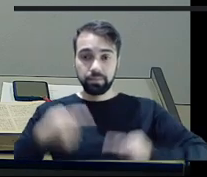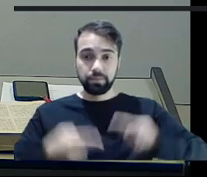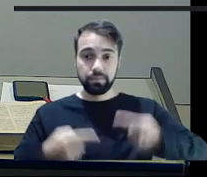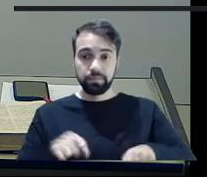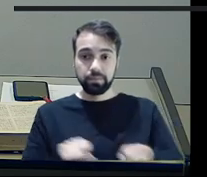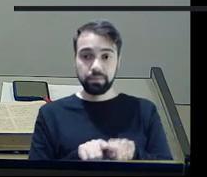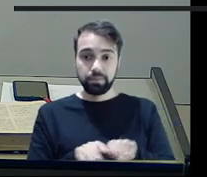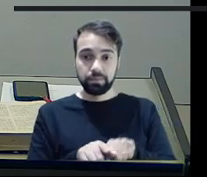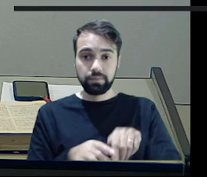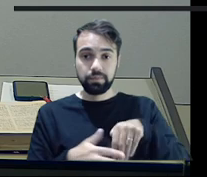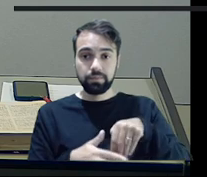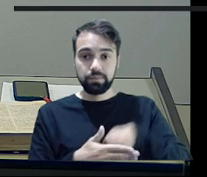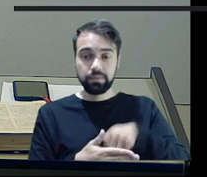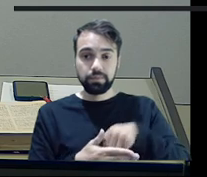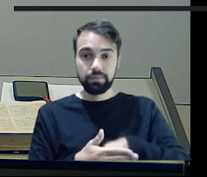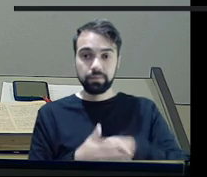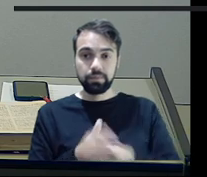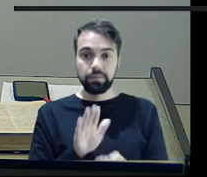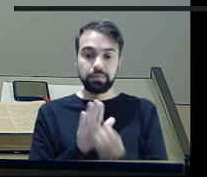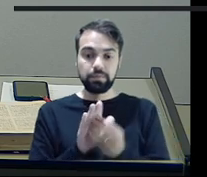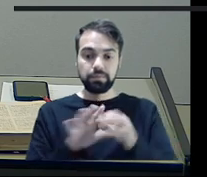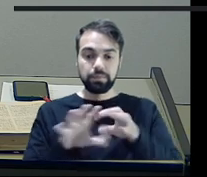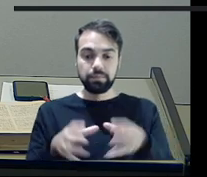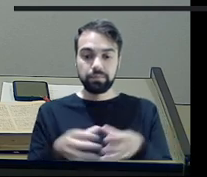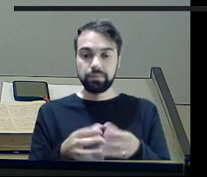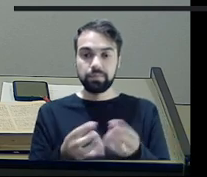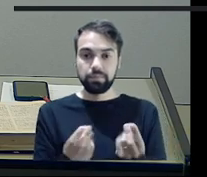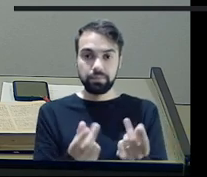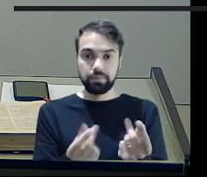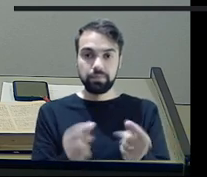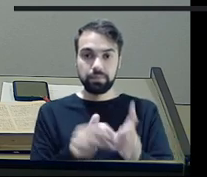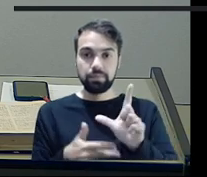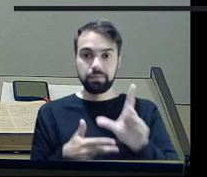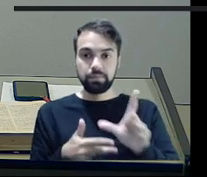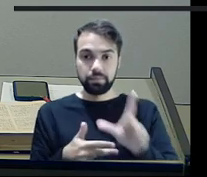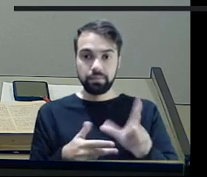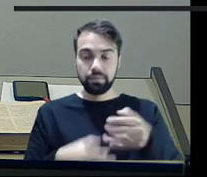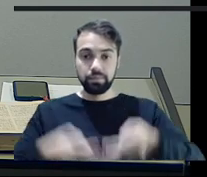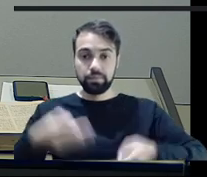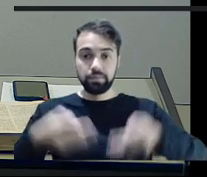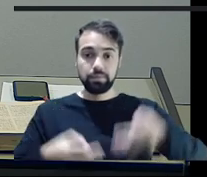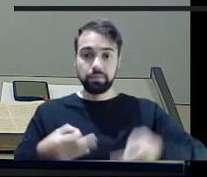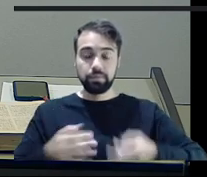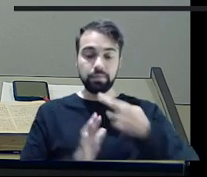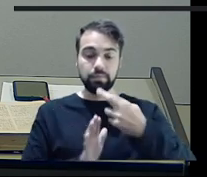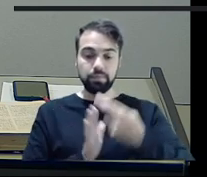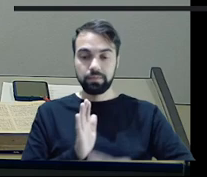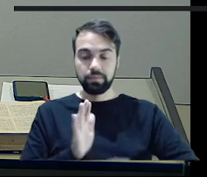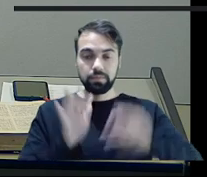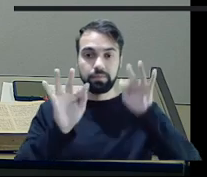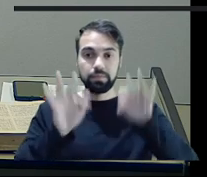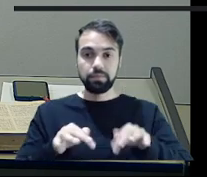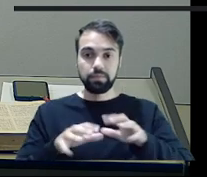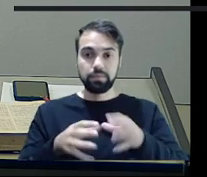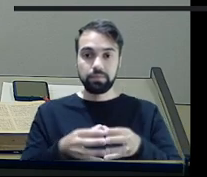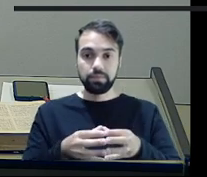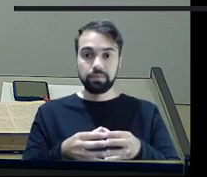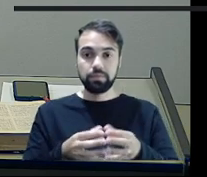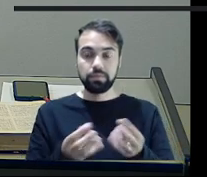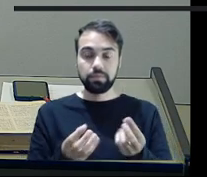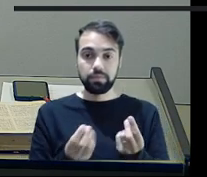parecer da Comissão Permanente de Legislação, Justiça e Redação Final, Comissão Permanente